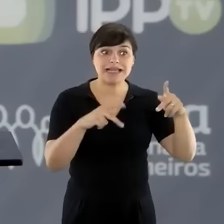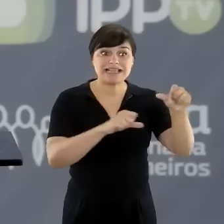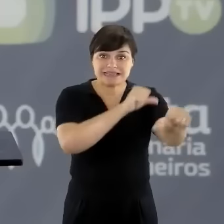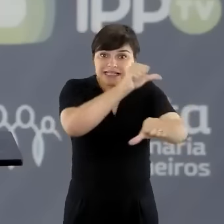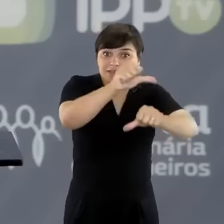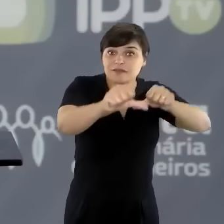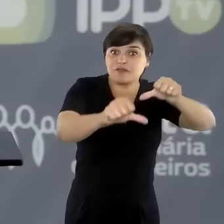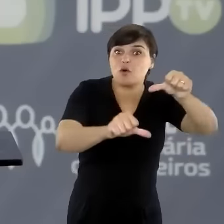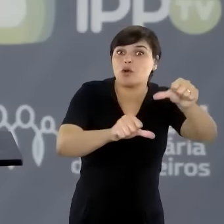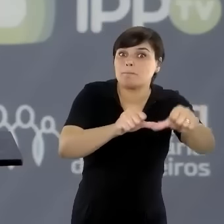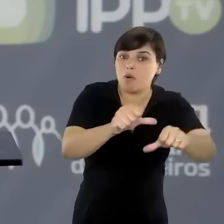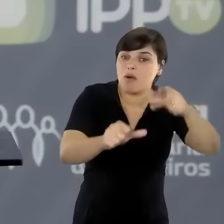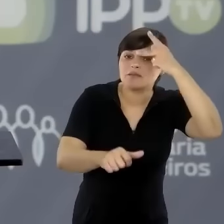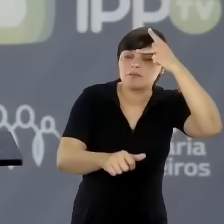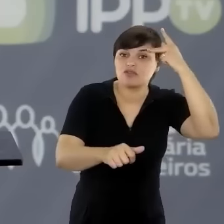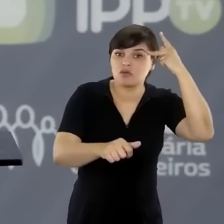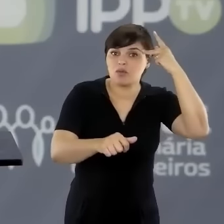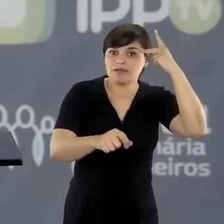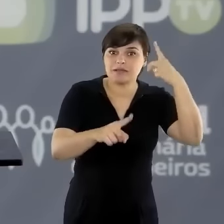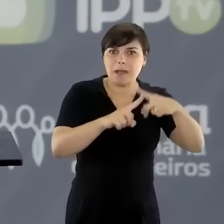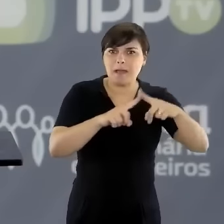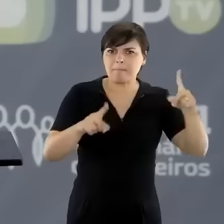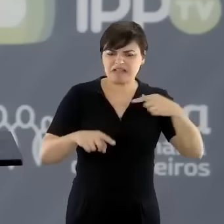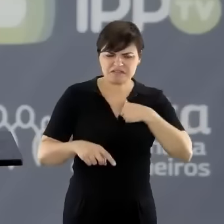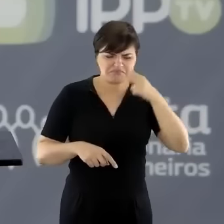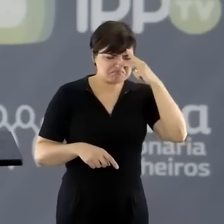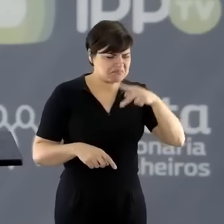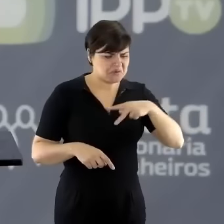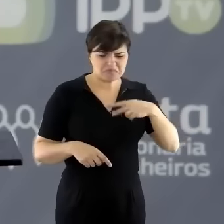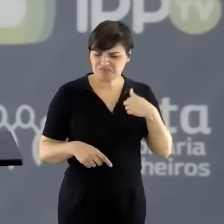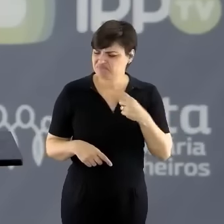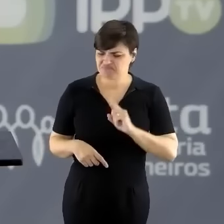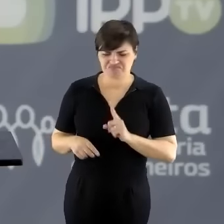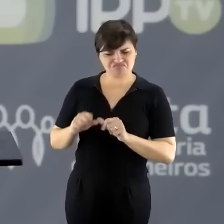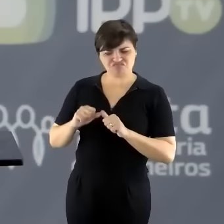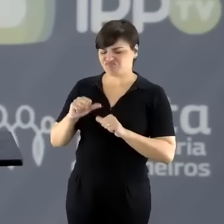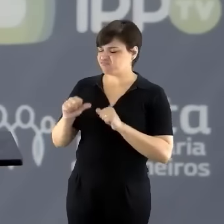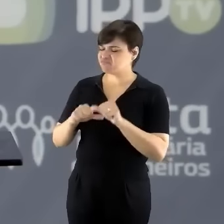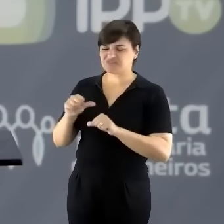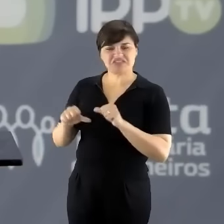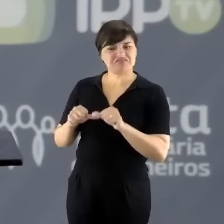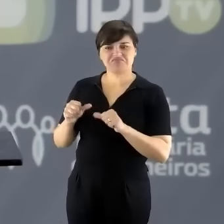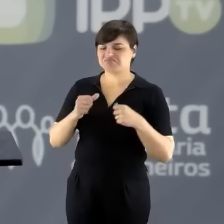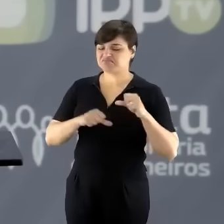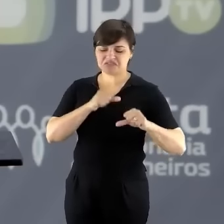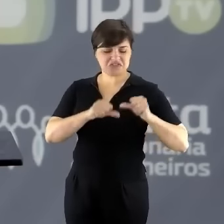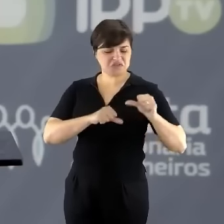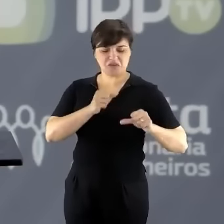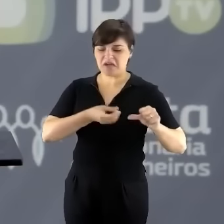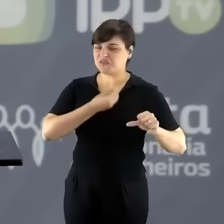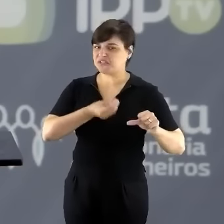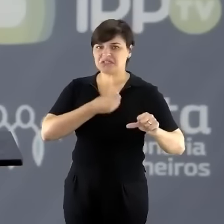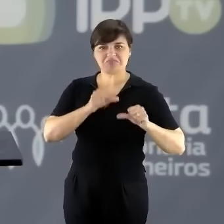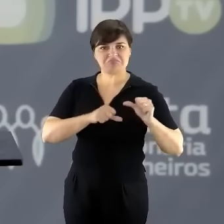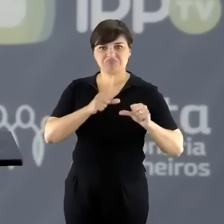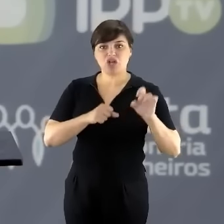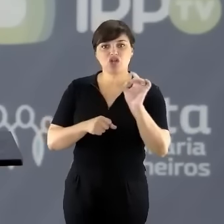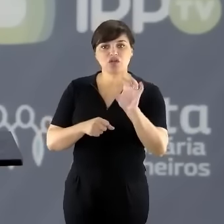pessoas mas eu mesmo que estou pregando não sou transformado por essa mensagem é um grande grande risco segundo